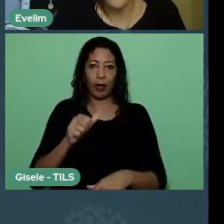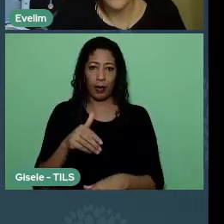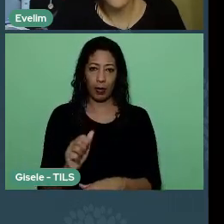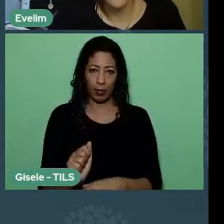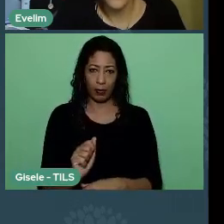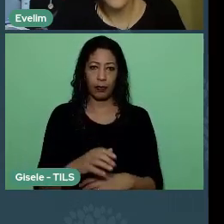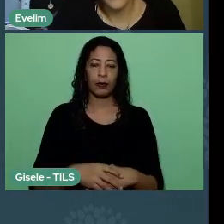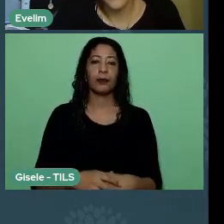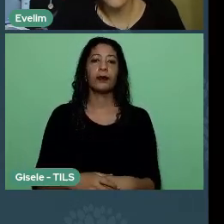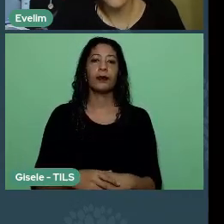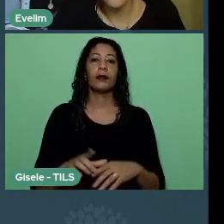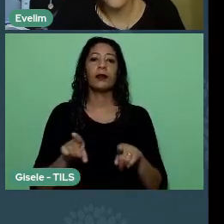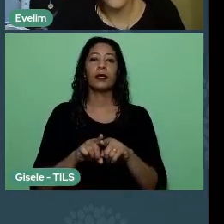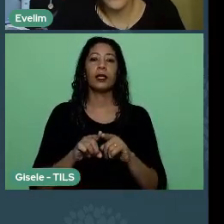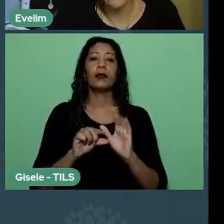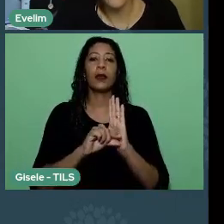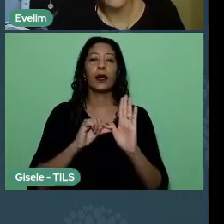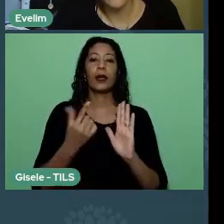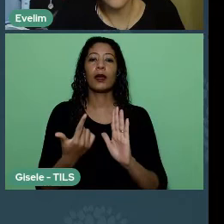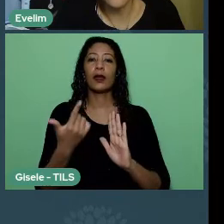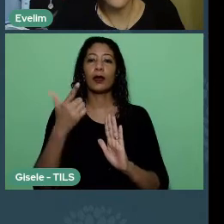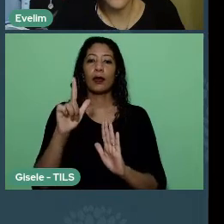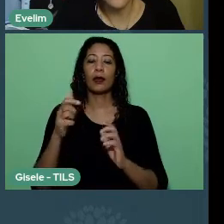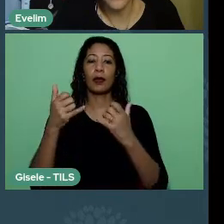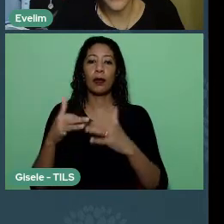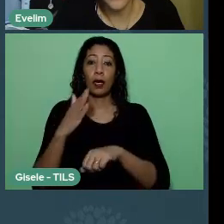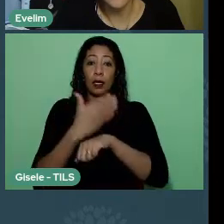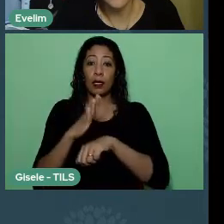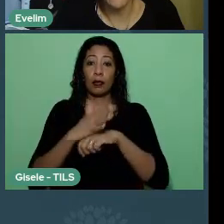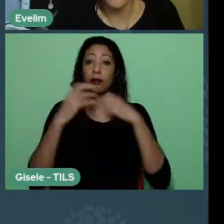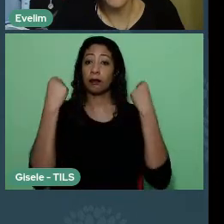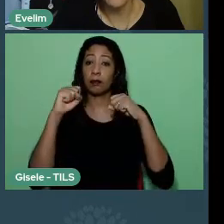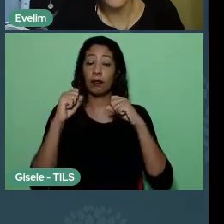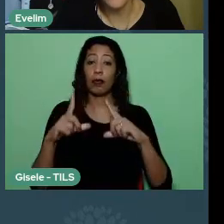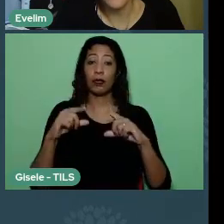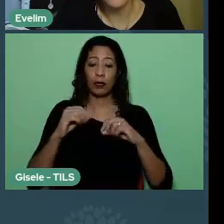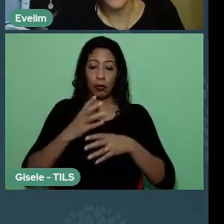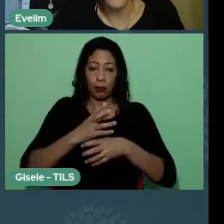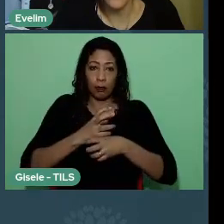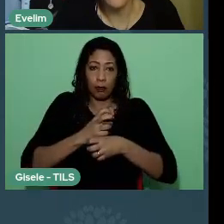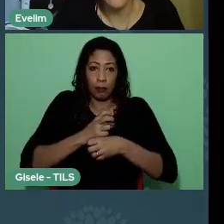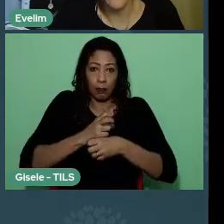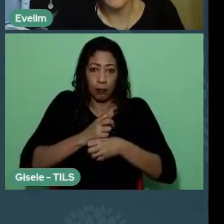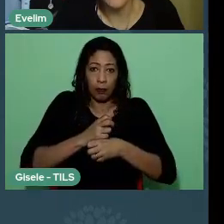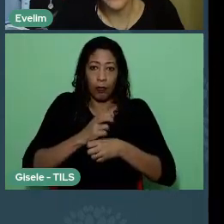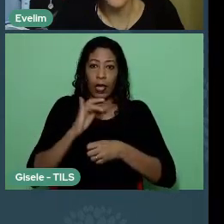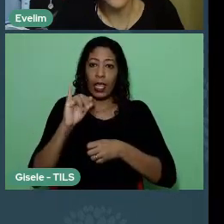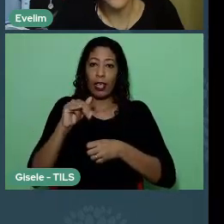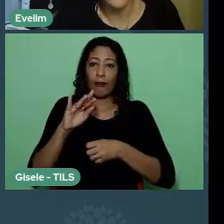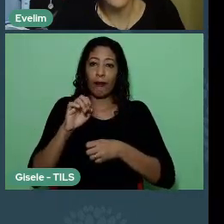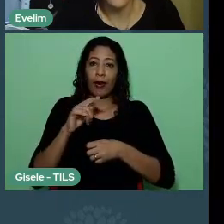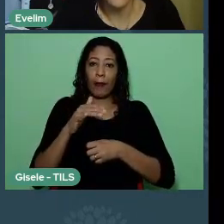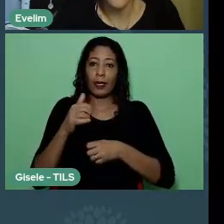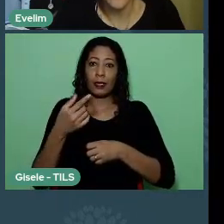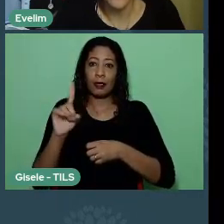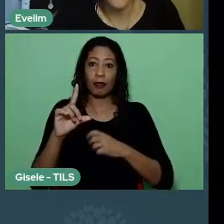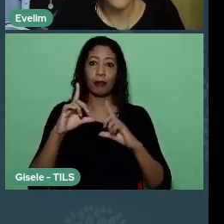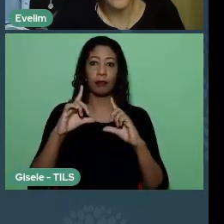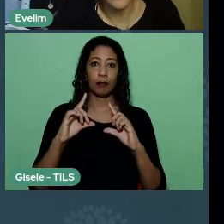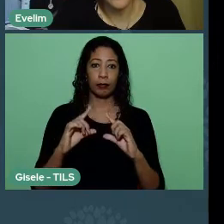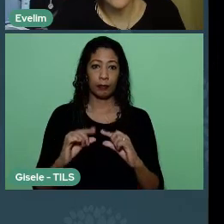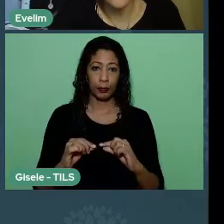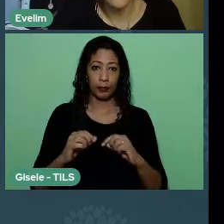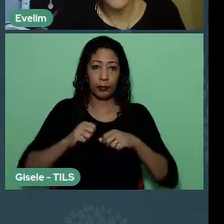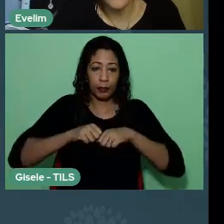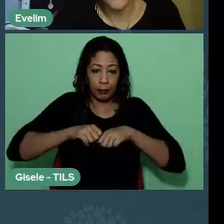2002, que a atividade física reduz a inflamação das vias aéreas e a permeabilidade, e melhora a permeabilidade dos